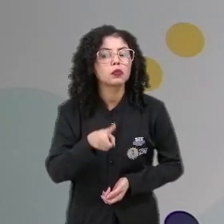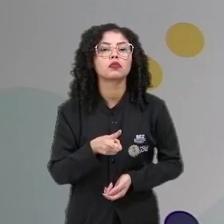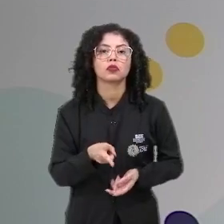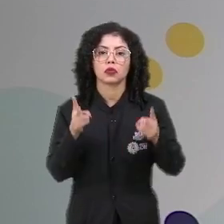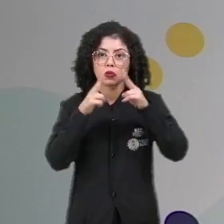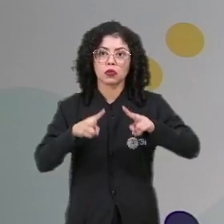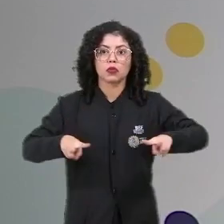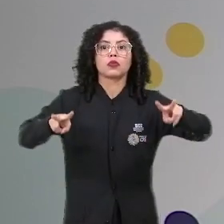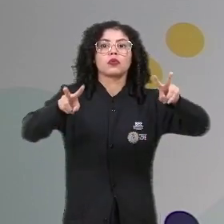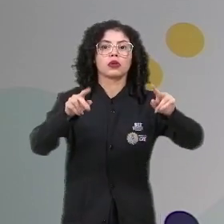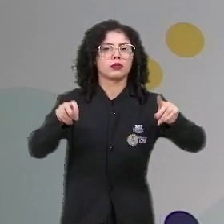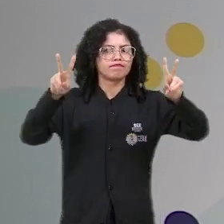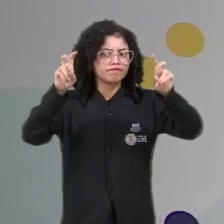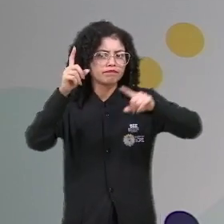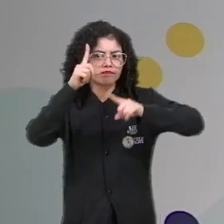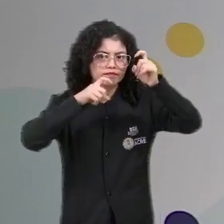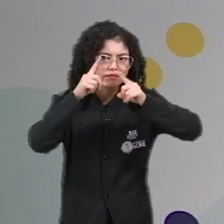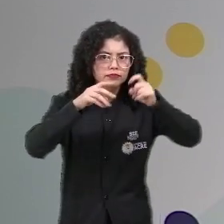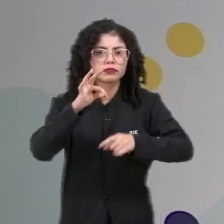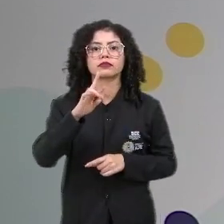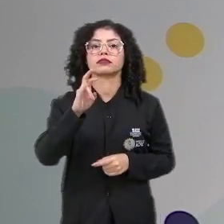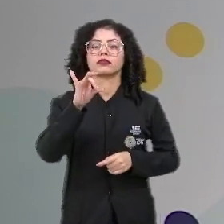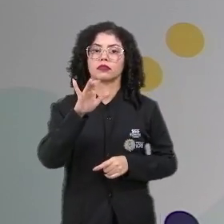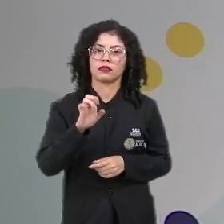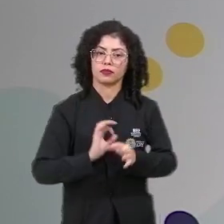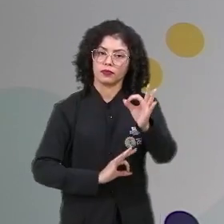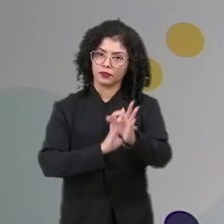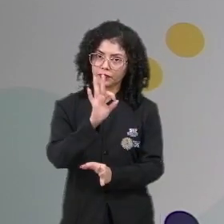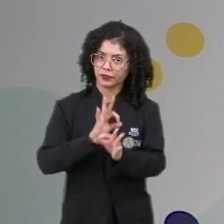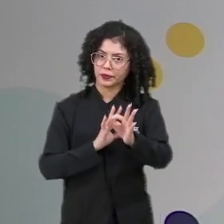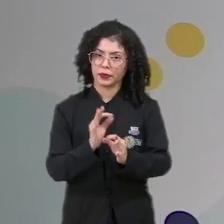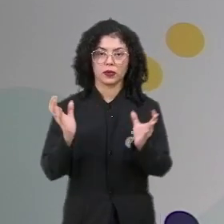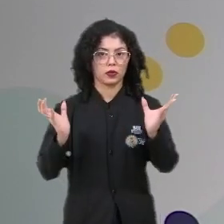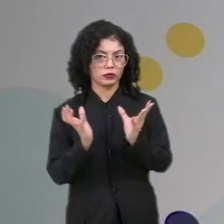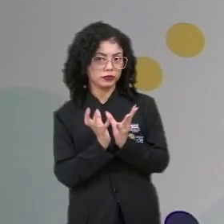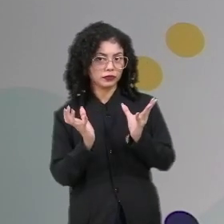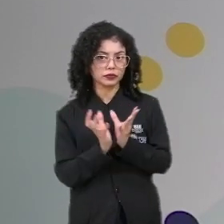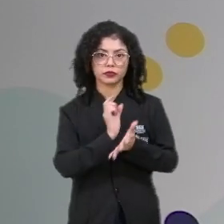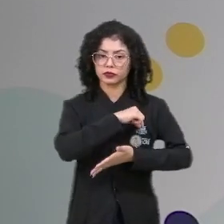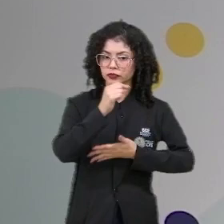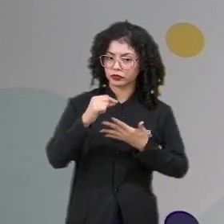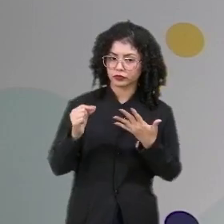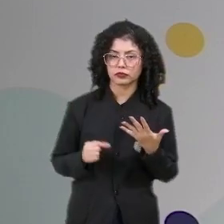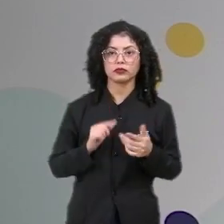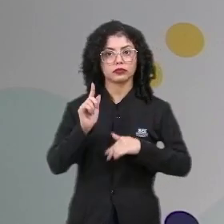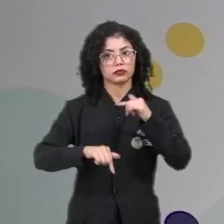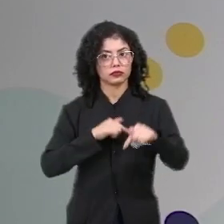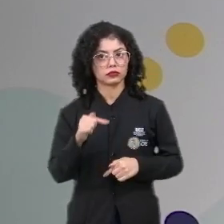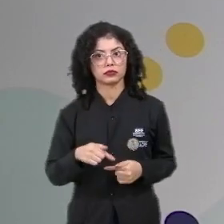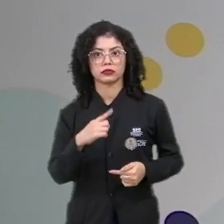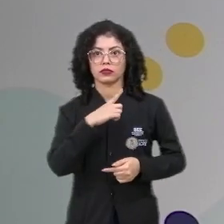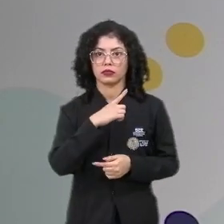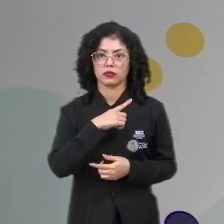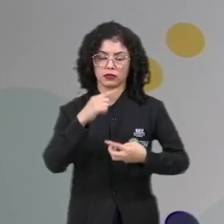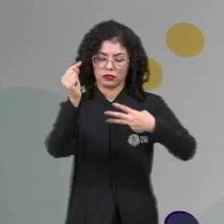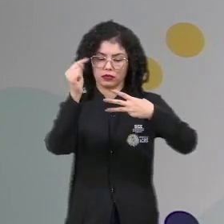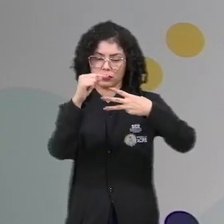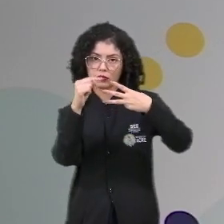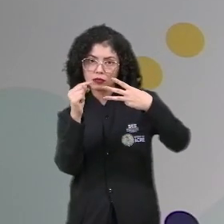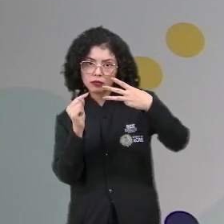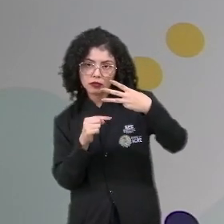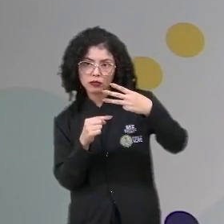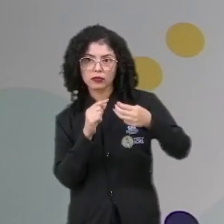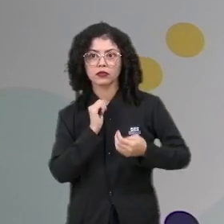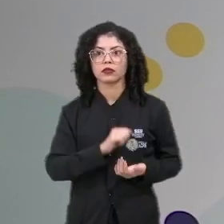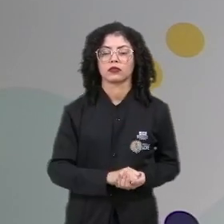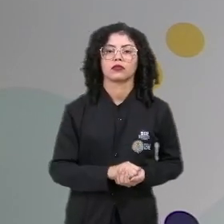expressão tríades, lembrem que ele organizou grupos de elementos químicos contendo 3